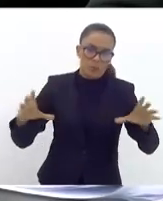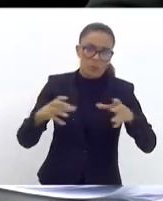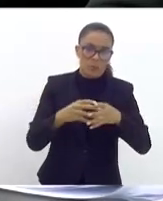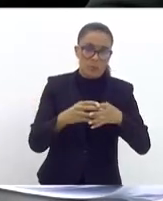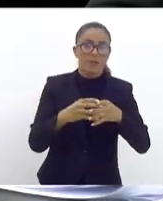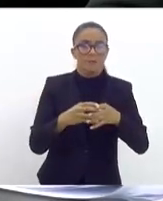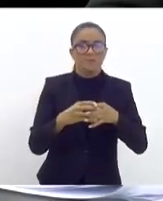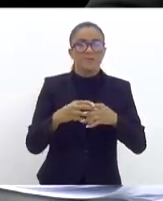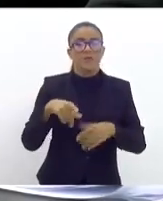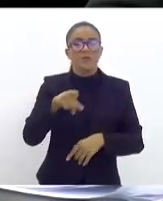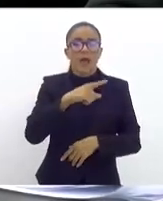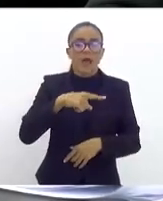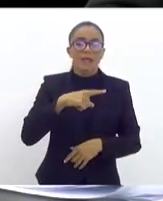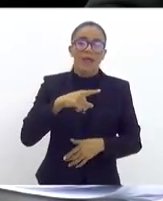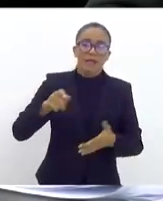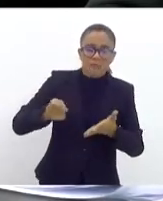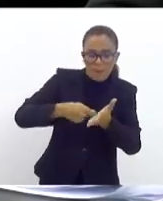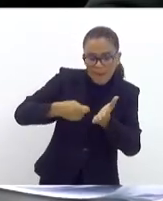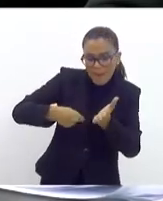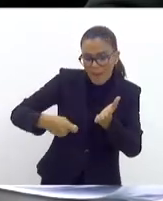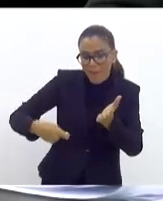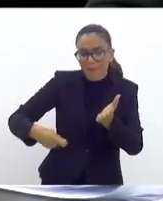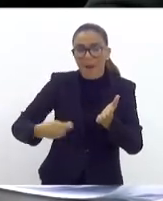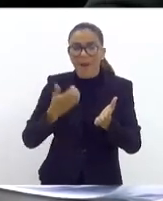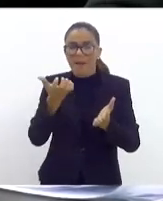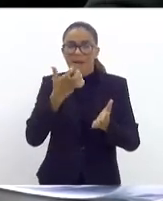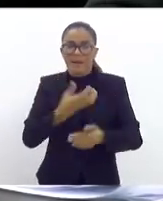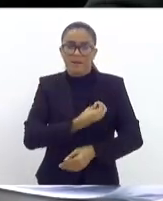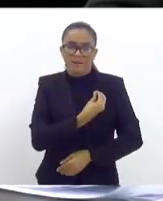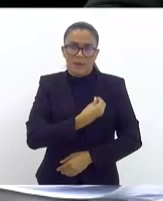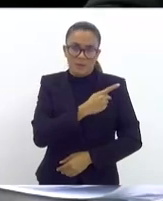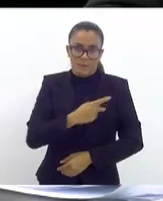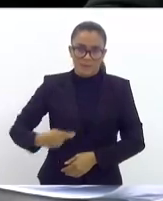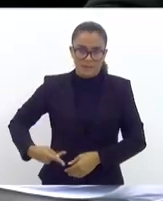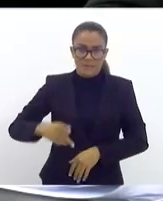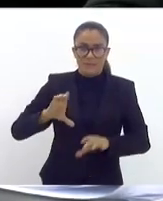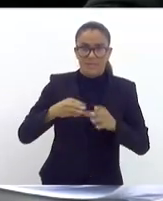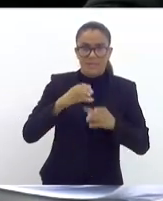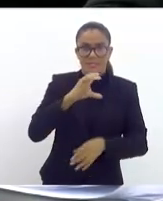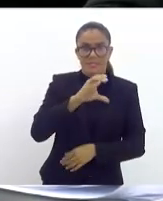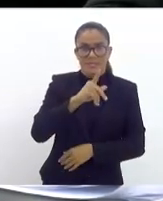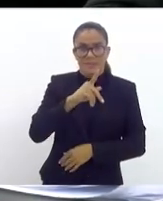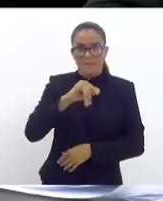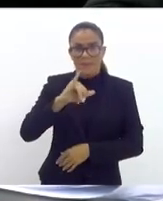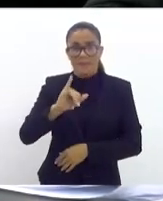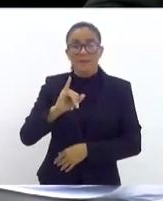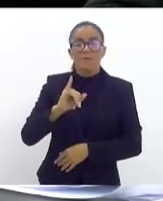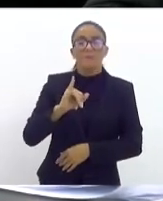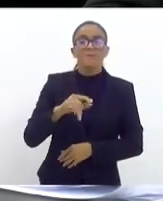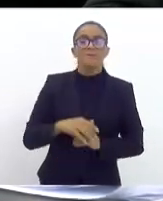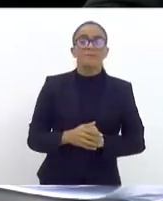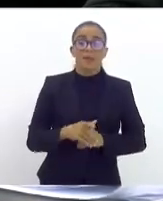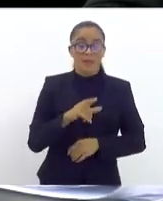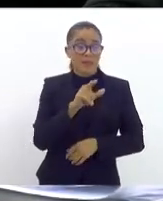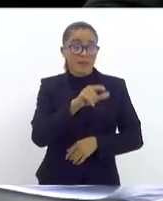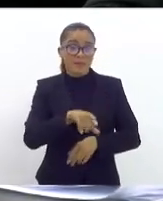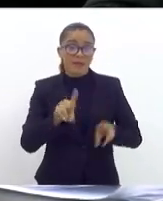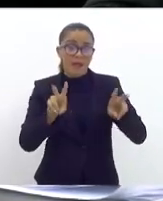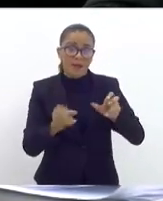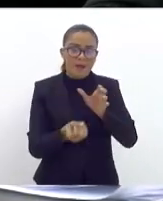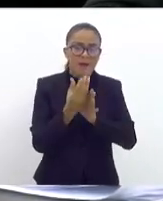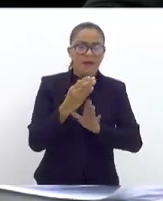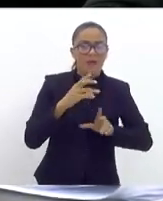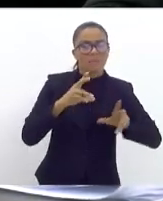para ser presidente da CPI para implementar CPI pudesse sentar no consenso né e aquilo que conflitava unificar